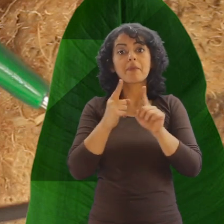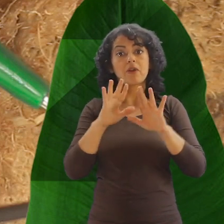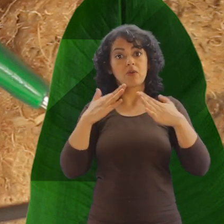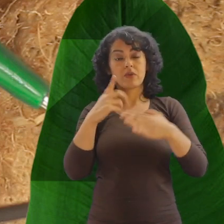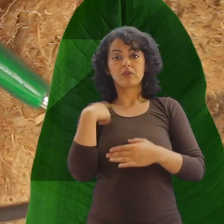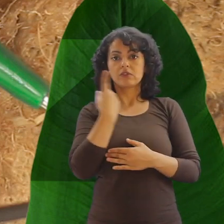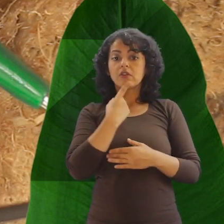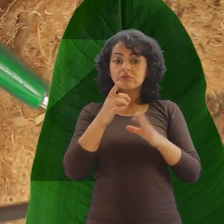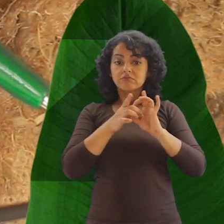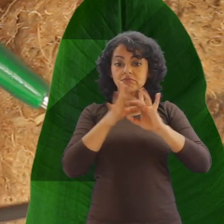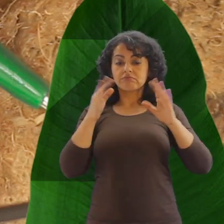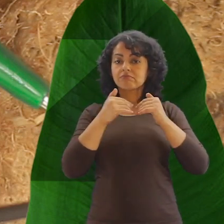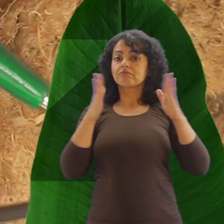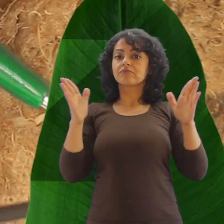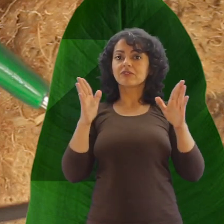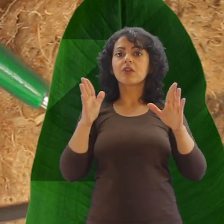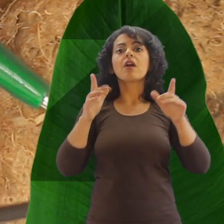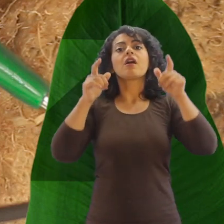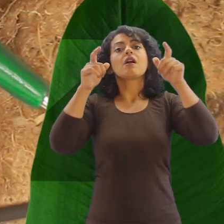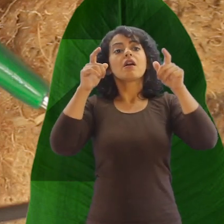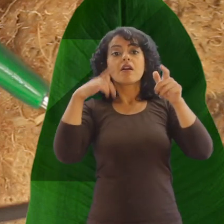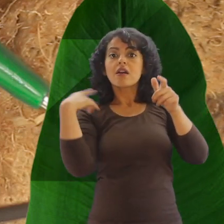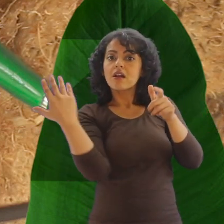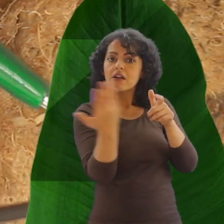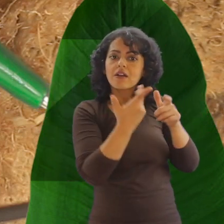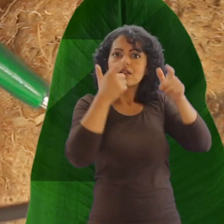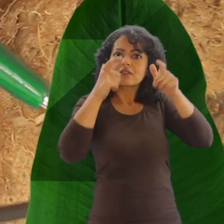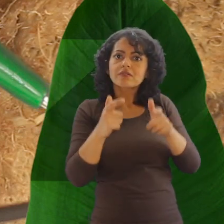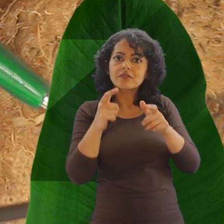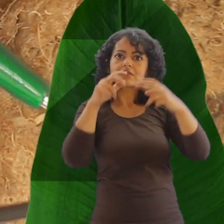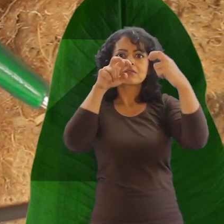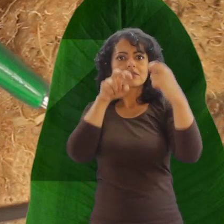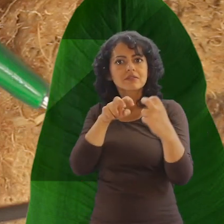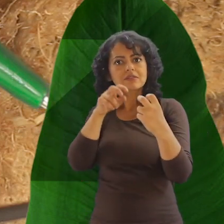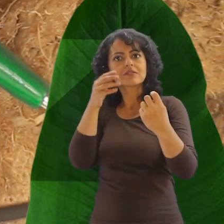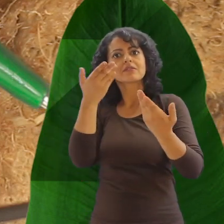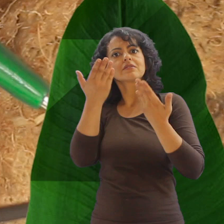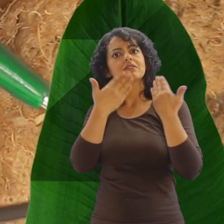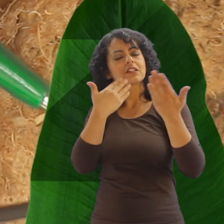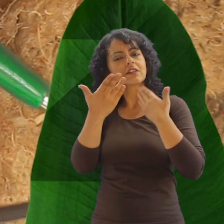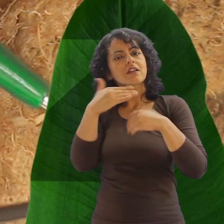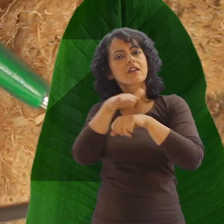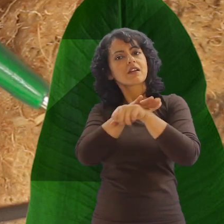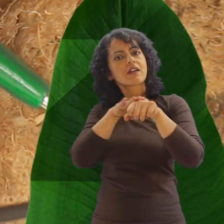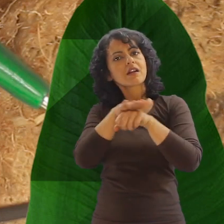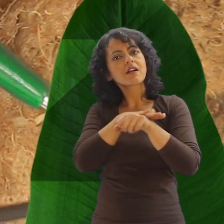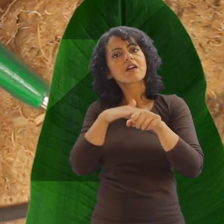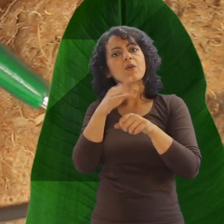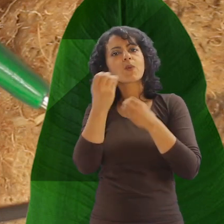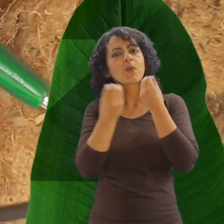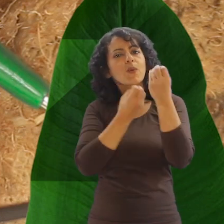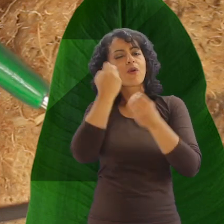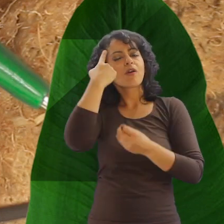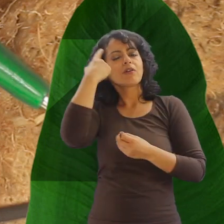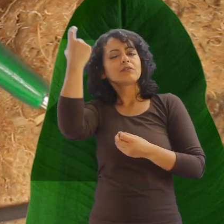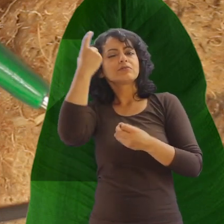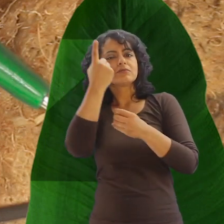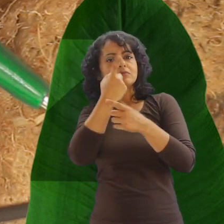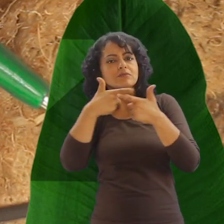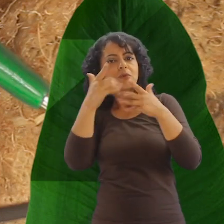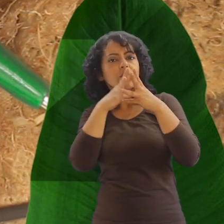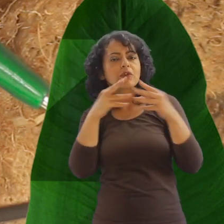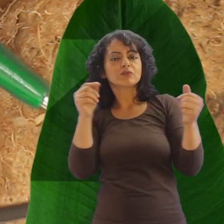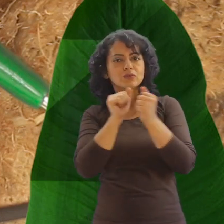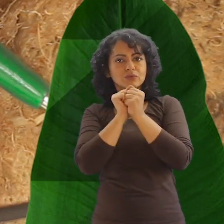se permitia criar um espaço de escuta, de conversa, de diálogo, de construir soluções juntos,